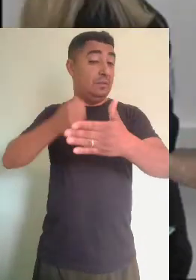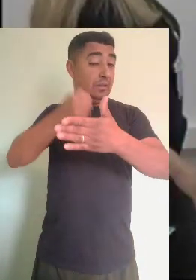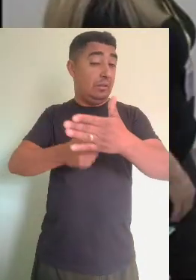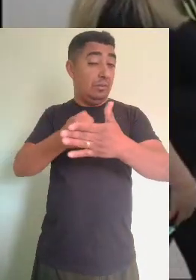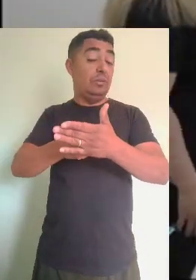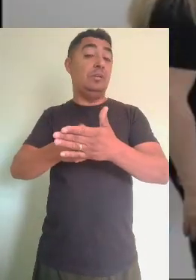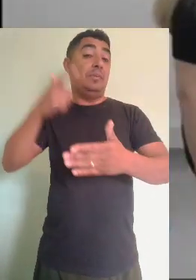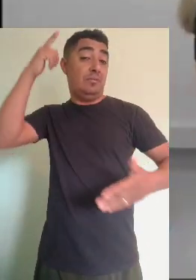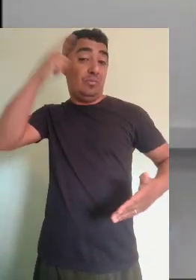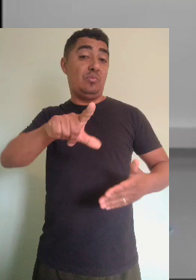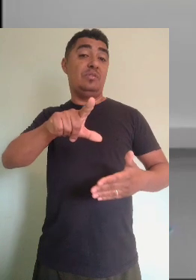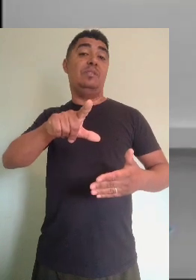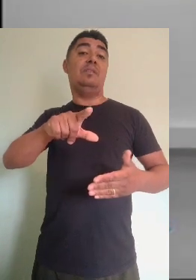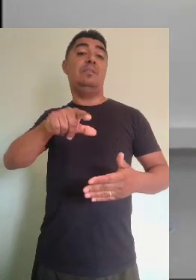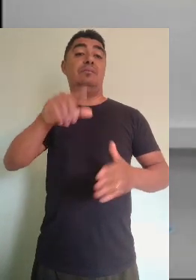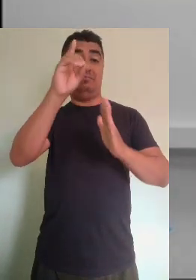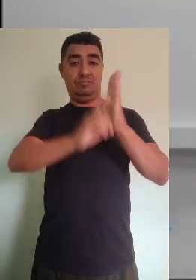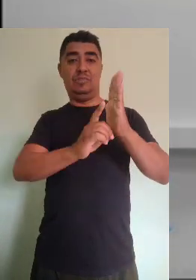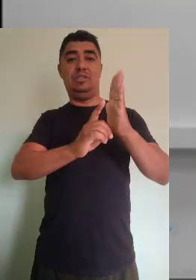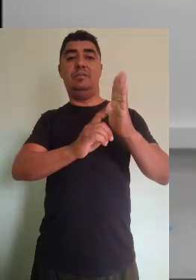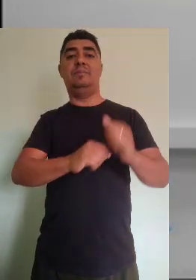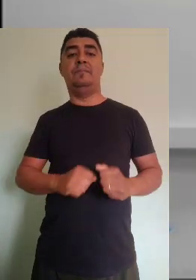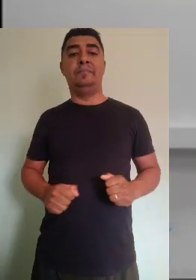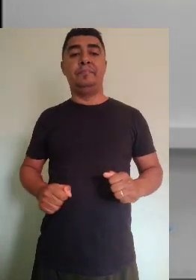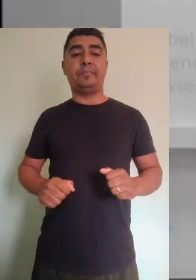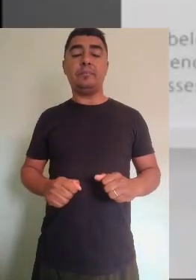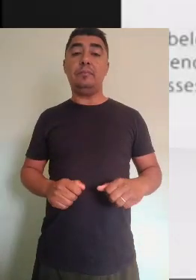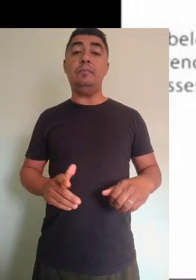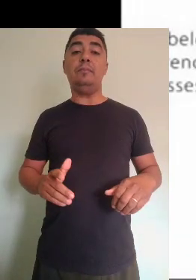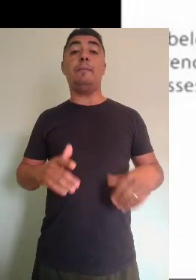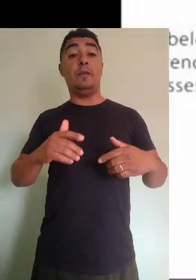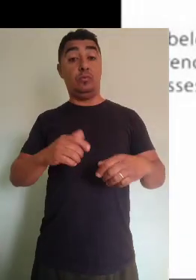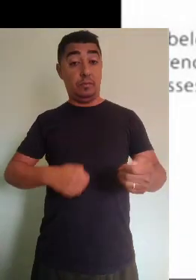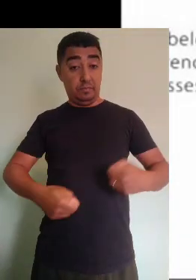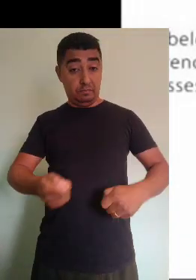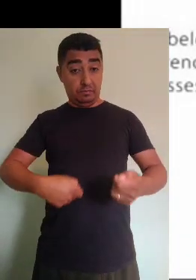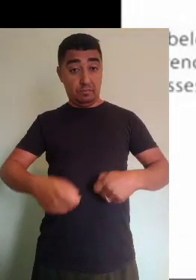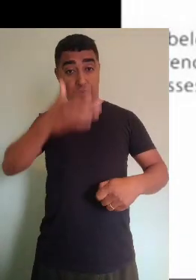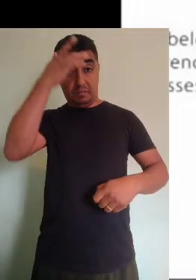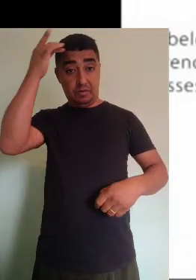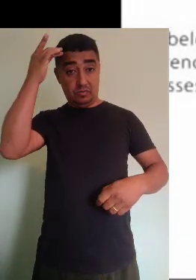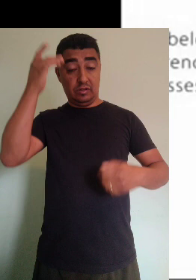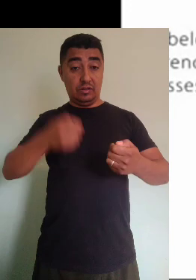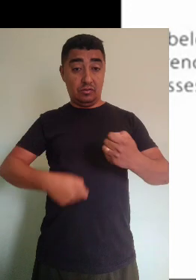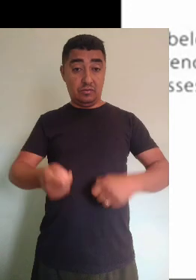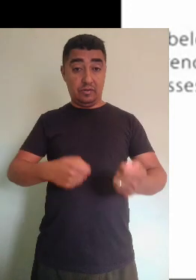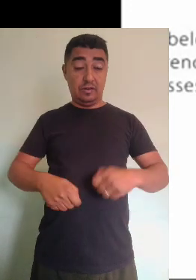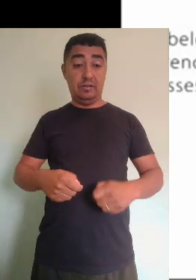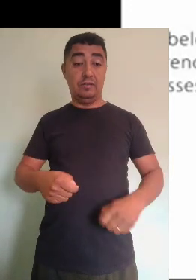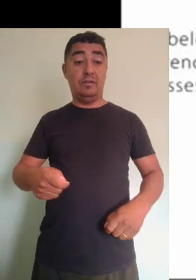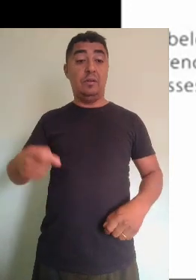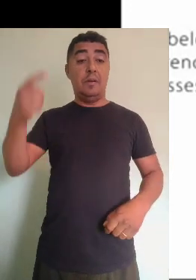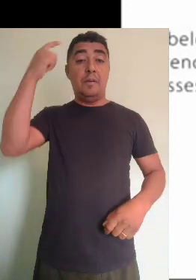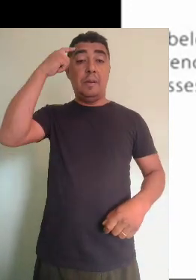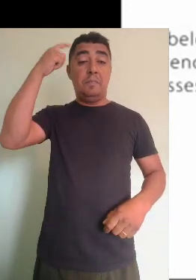luta sobre isso. Vamos ver aqui, ó, na imagem. Quando um governante se acha dono do poder, ele só pensa em seu